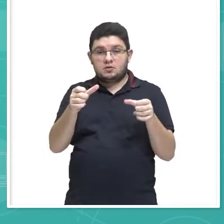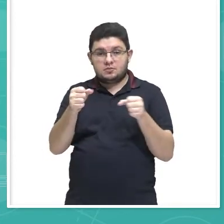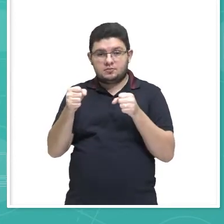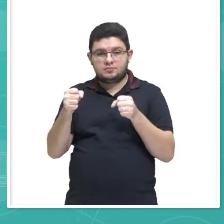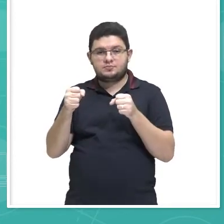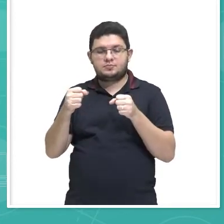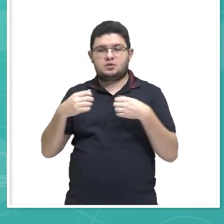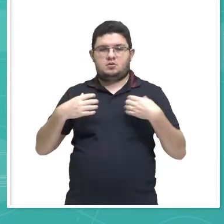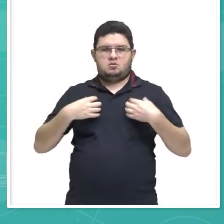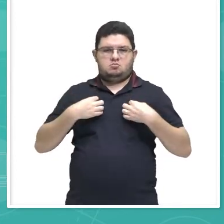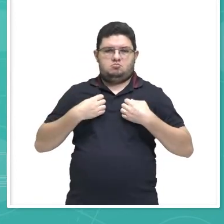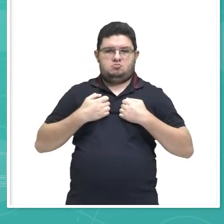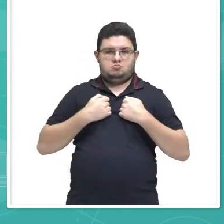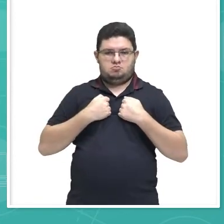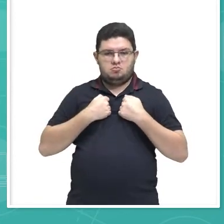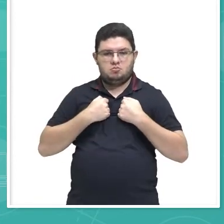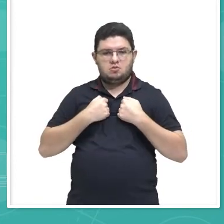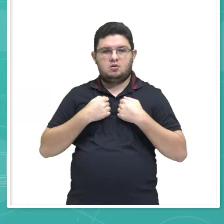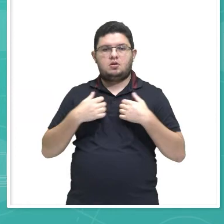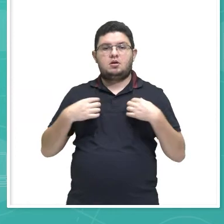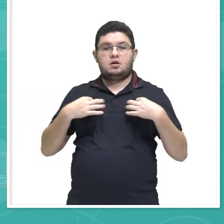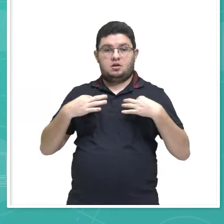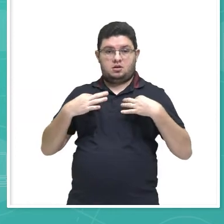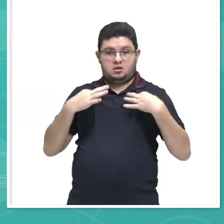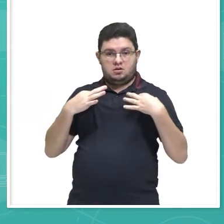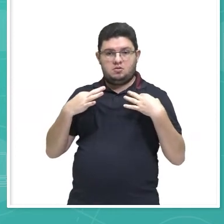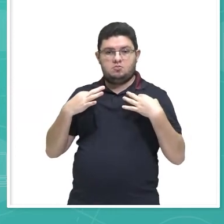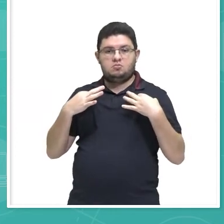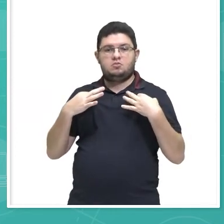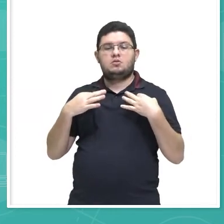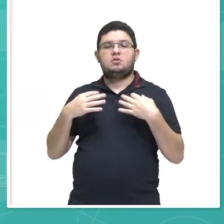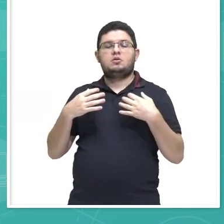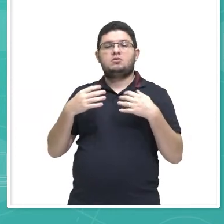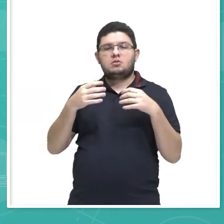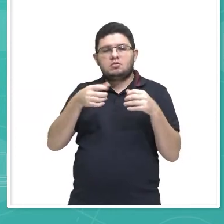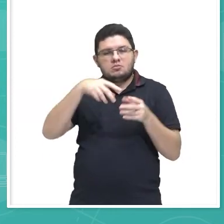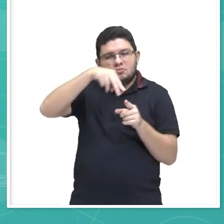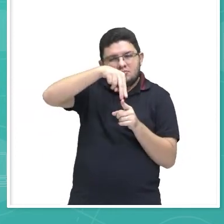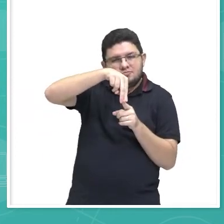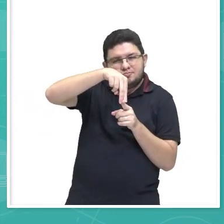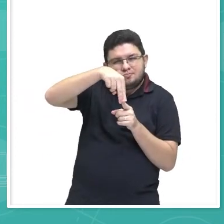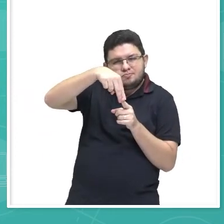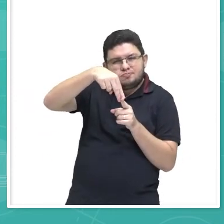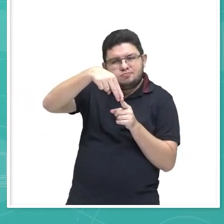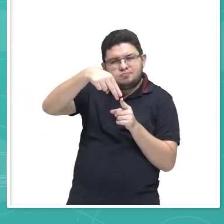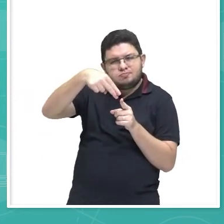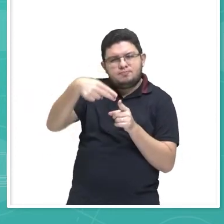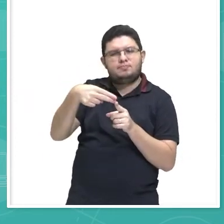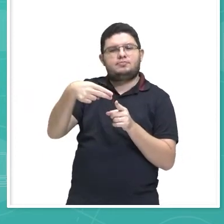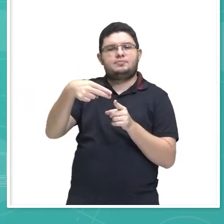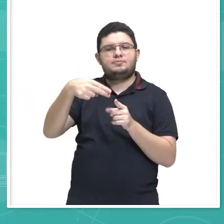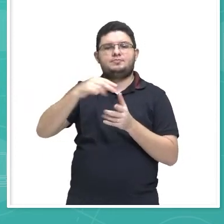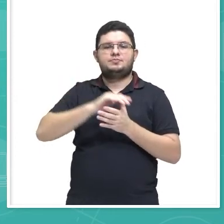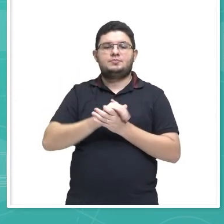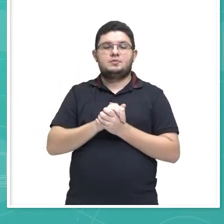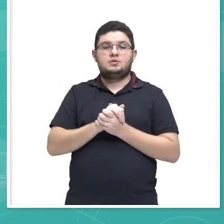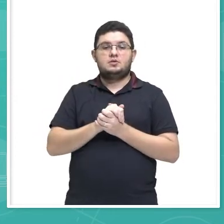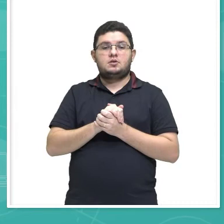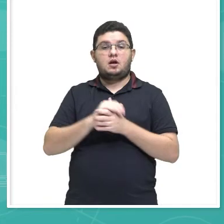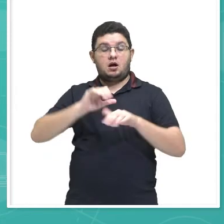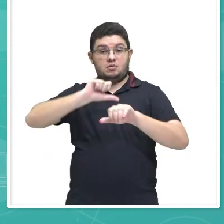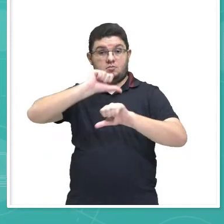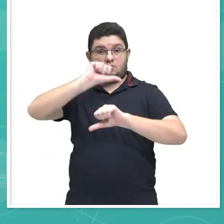na vestimenta do oponente, de forma que ele perca um pouco o seu equilíbrio. Saindo então da sua zona de